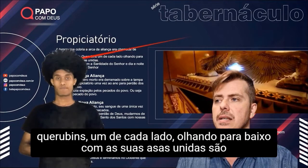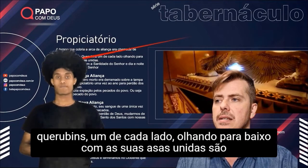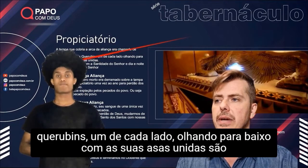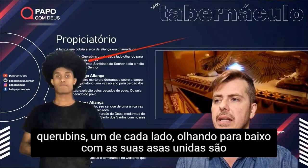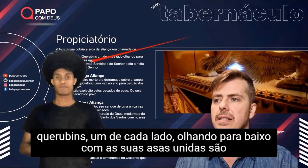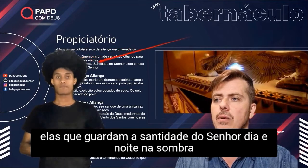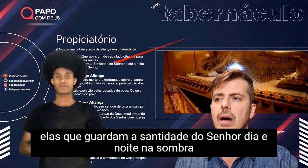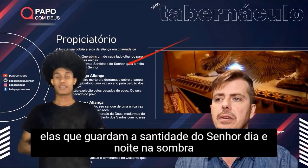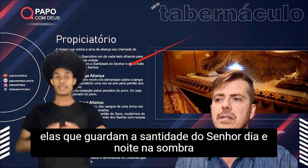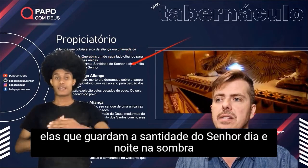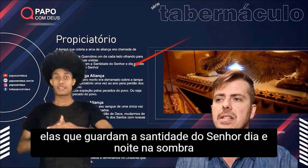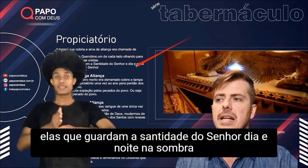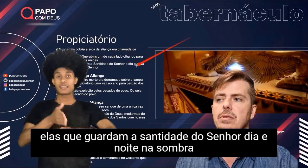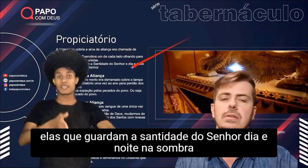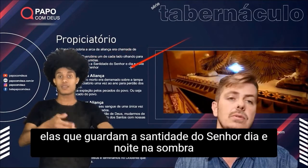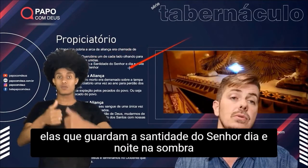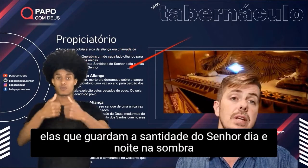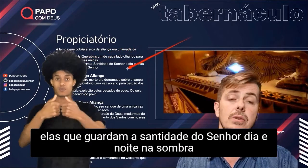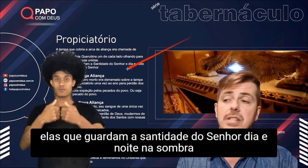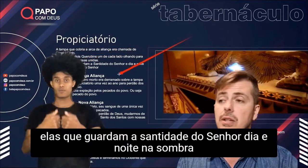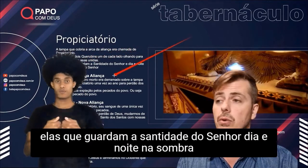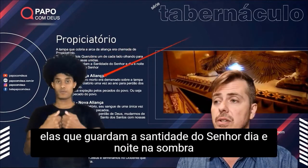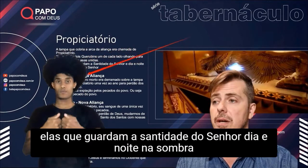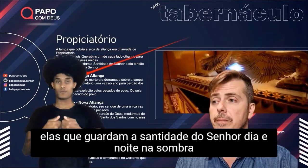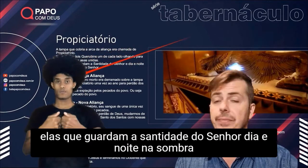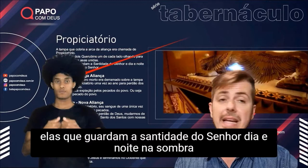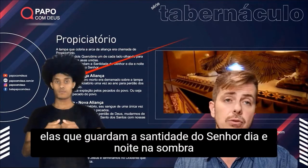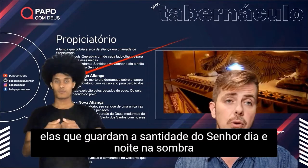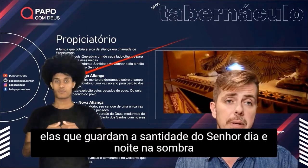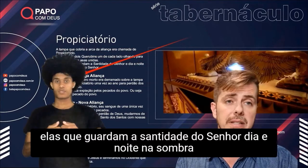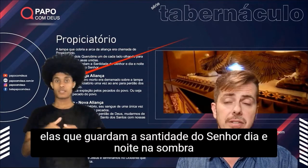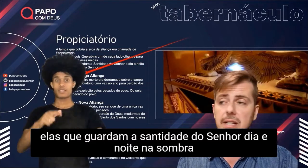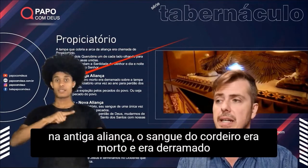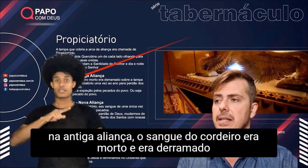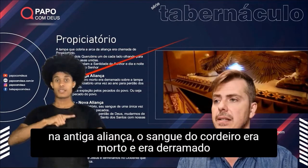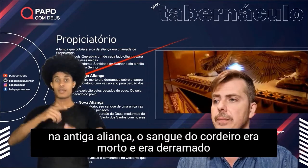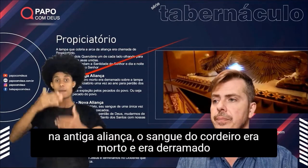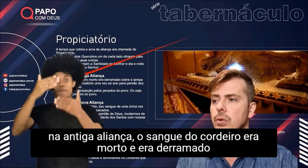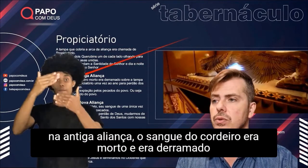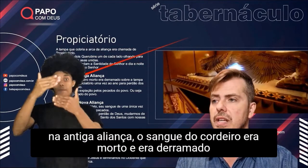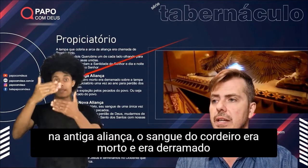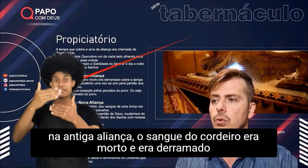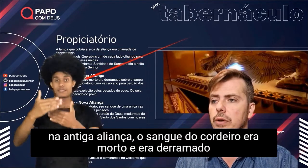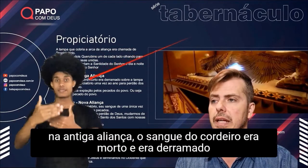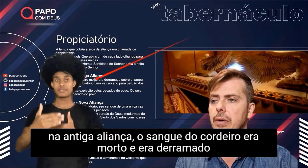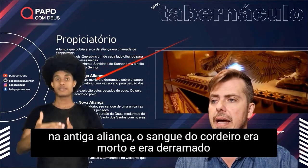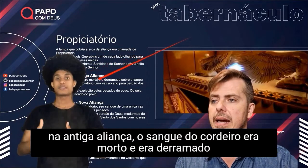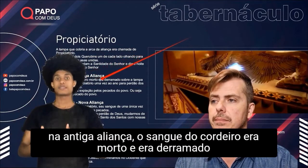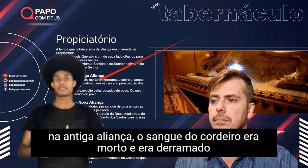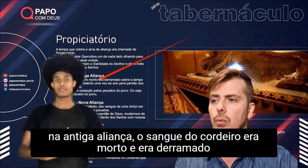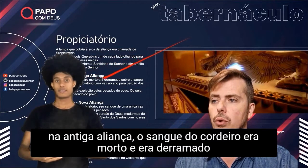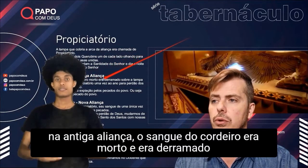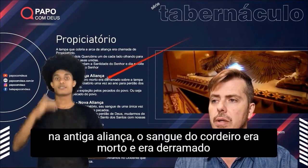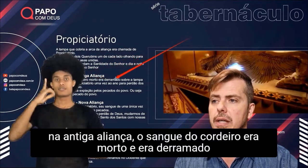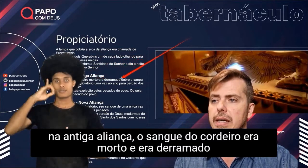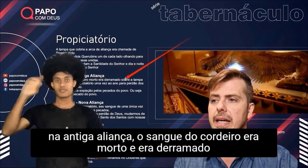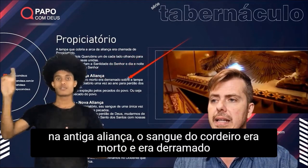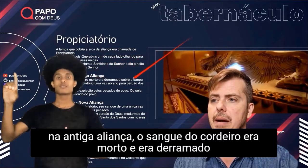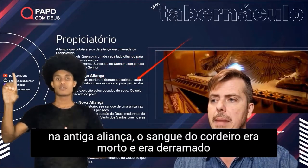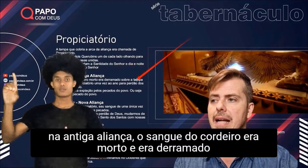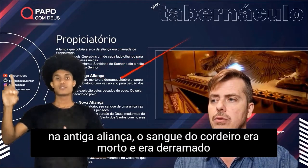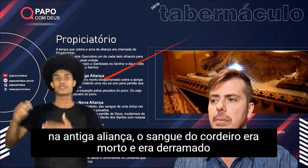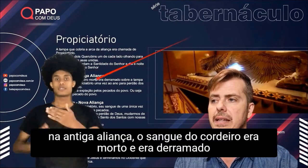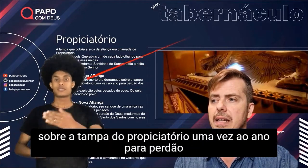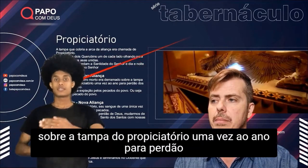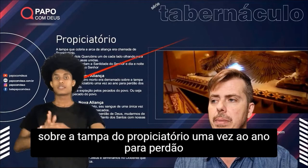unidas. São elas que guardam a santidade do Senhor dia e noite. Nas sombras, na antiga aliança, o sangue do cordeiro era morto e